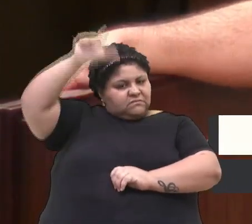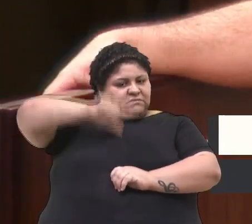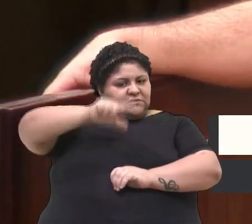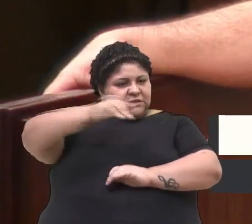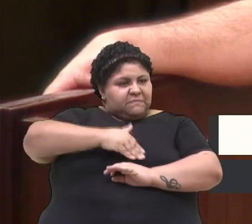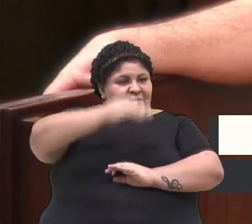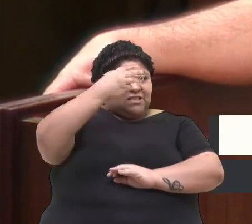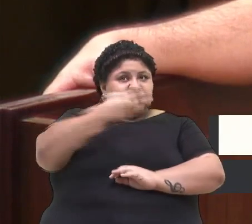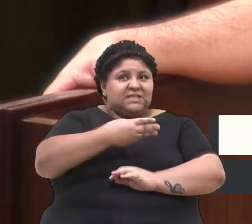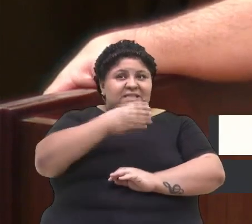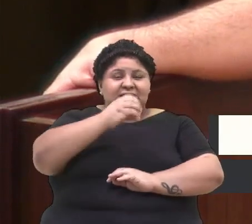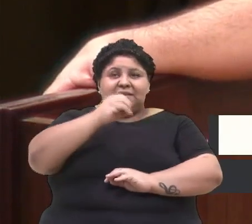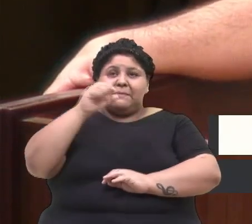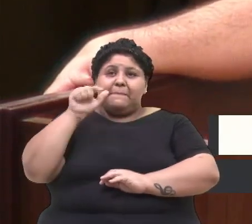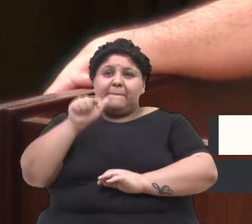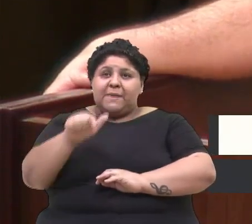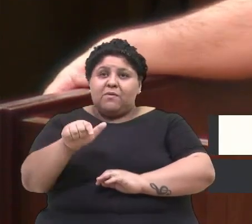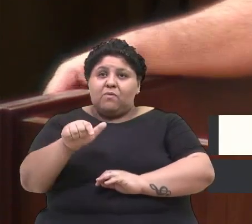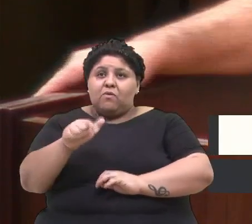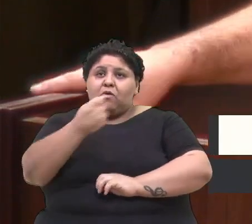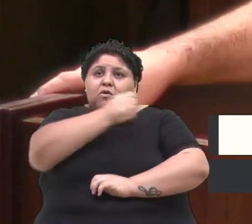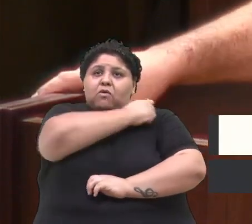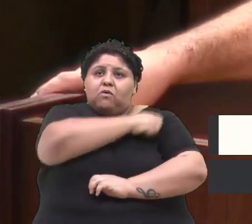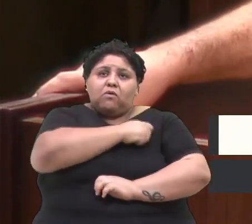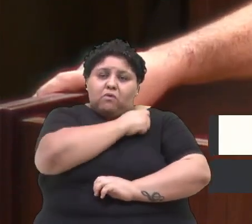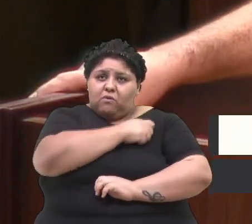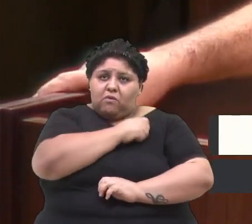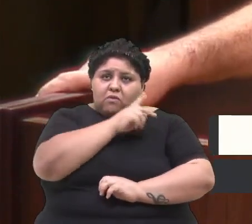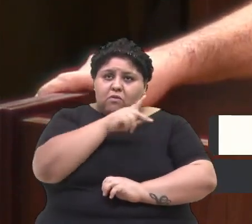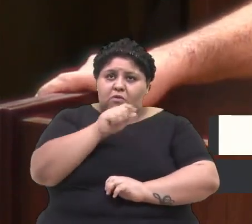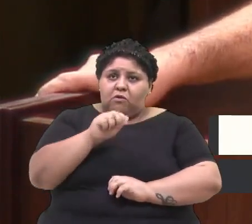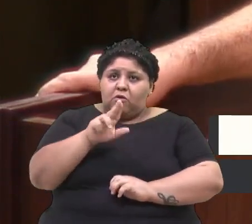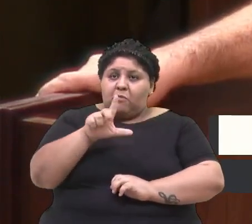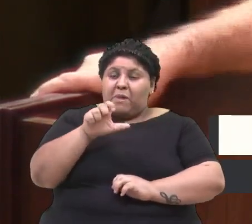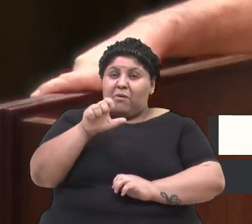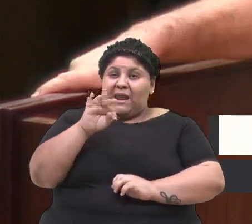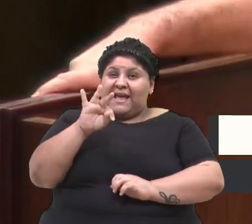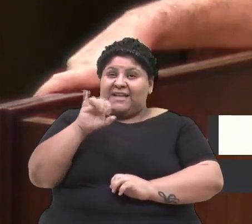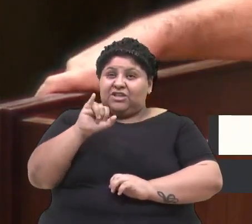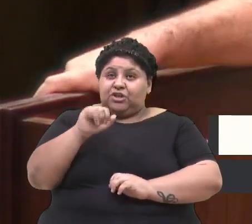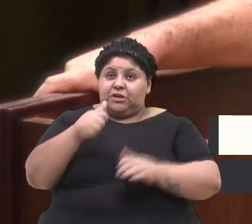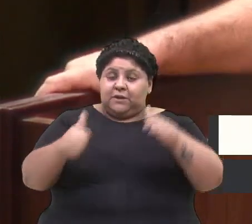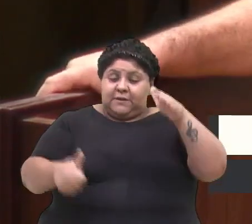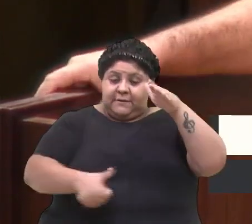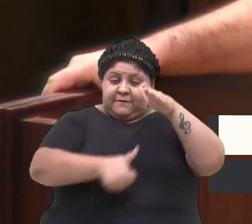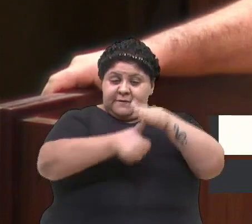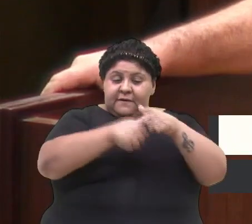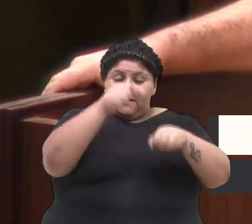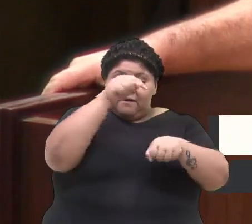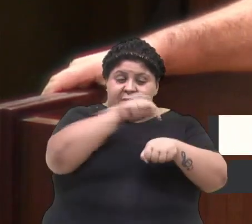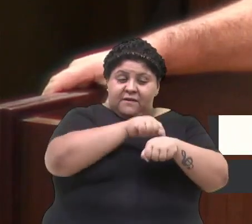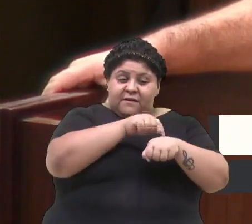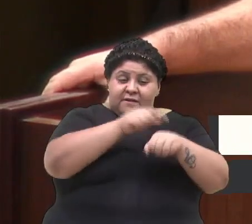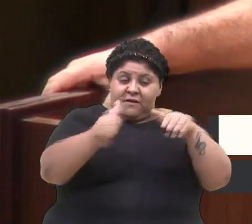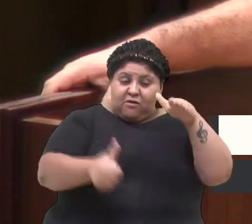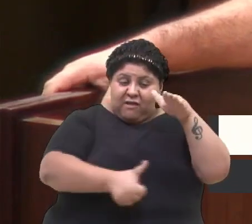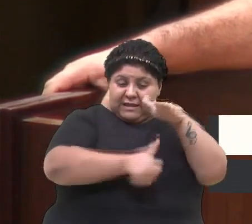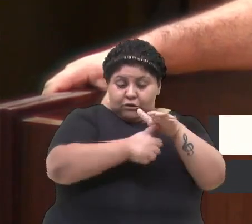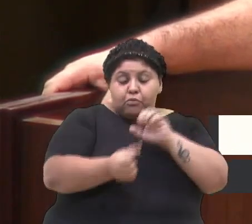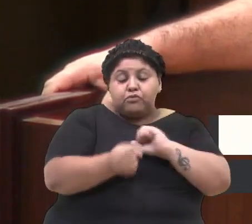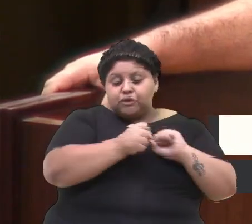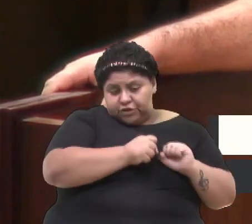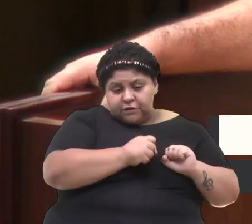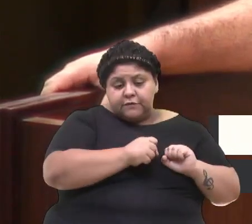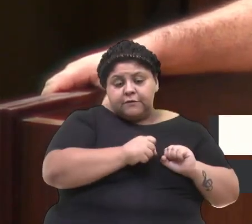alunos. Quando o Pauletti foi reitor, até naquele momento o reitor podia